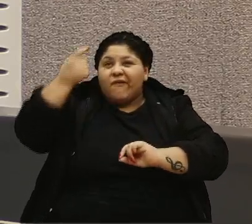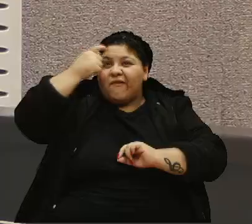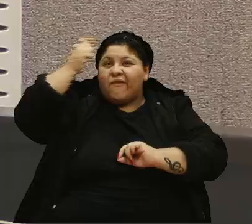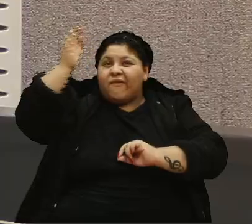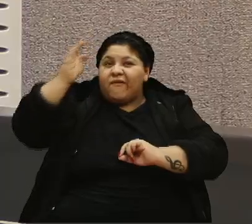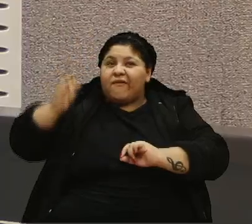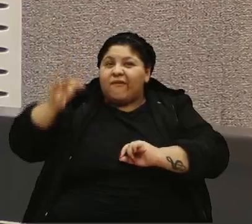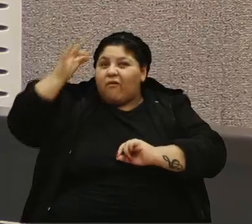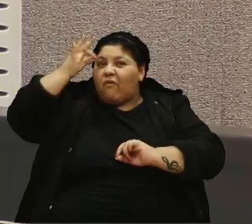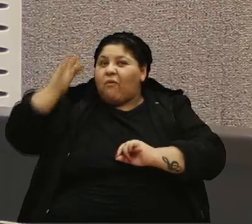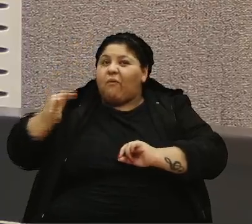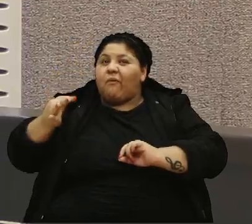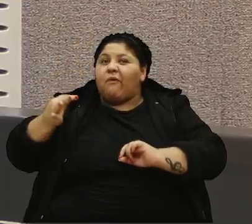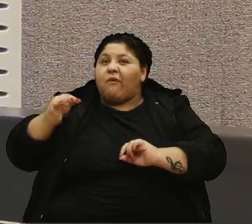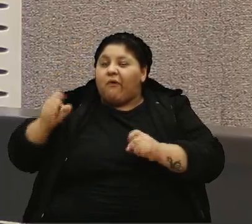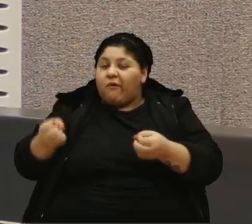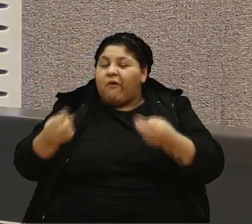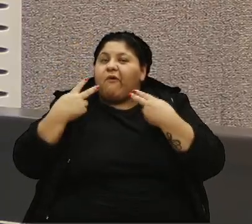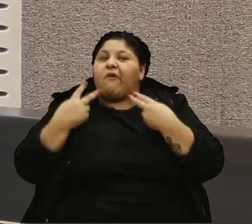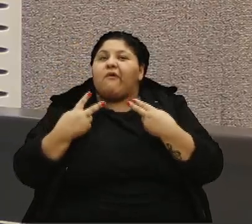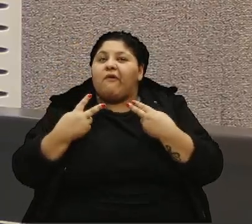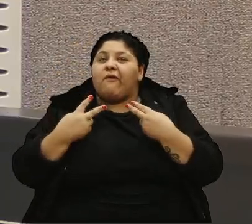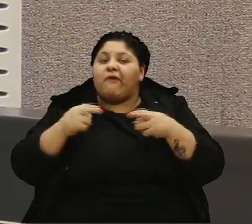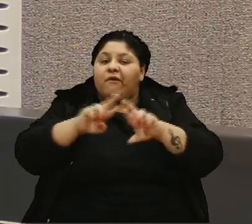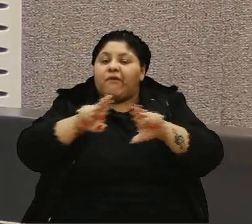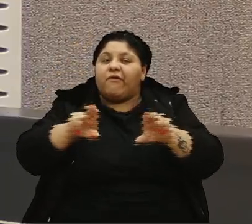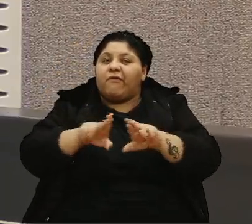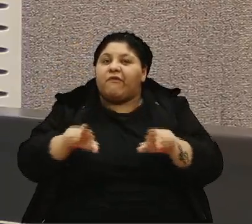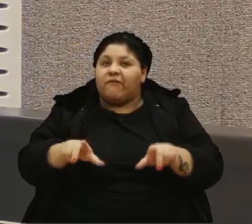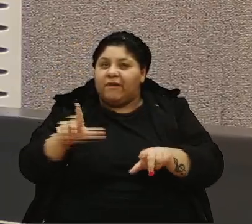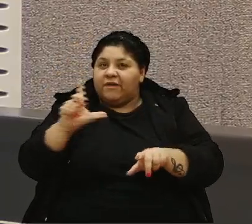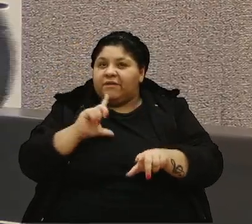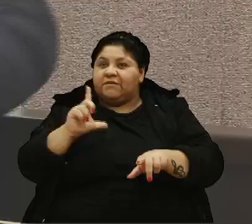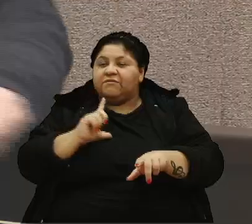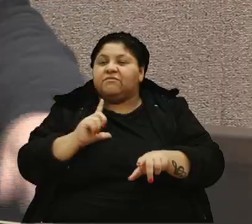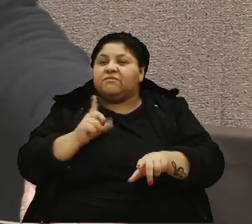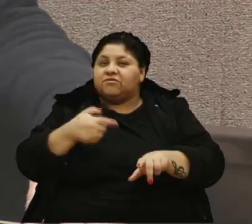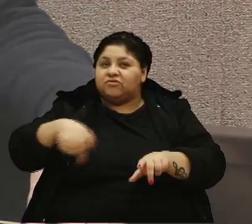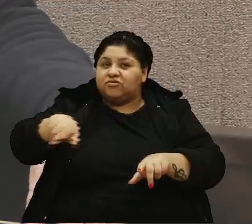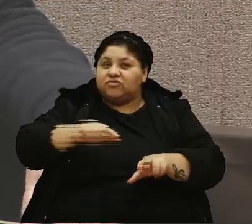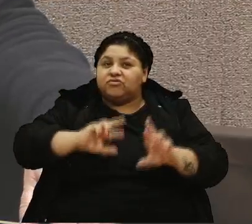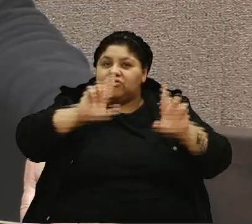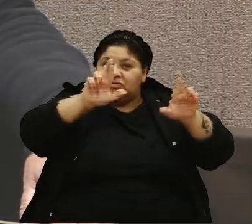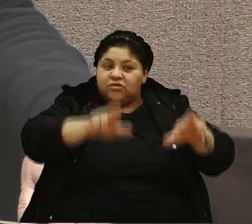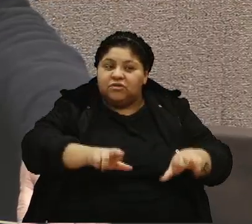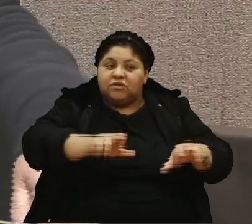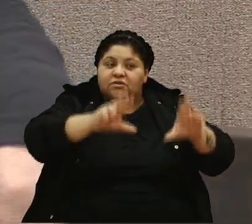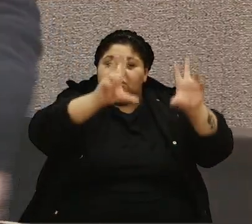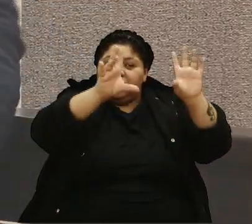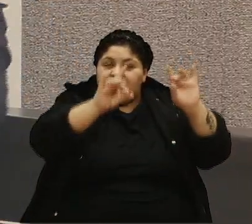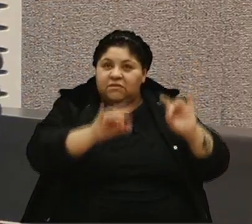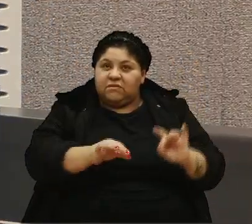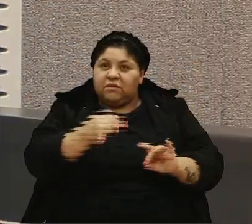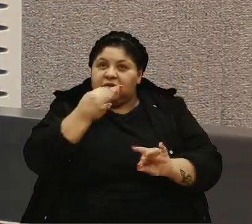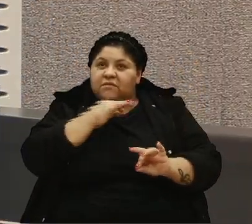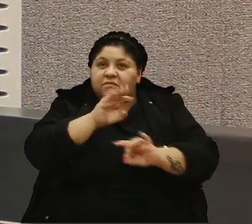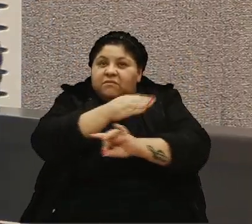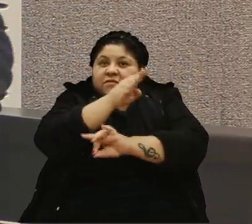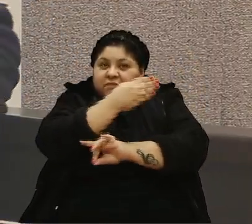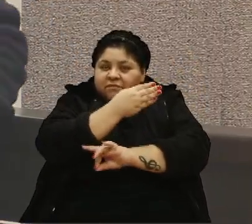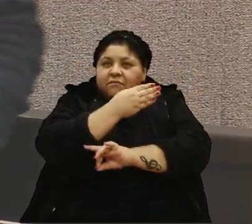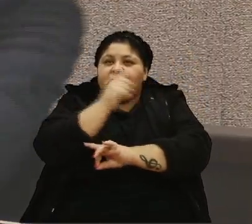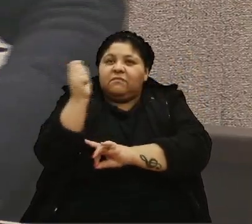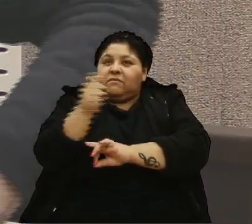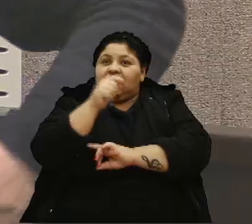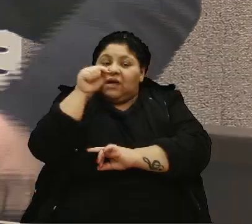nos levar a entender e perceber as grandes diferenças que nós temos e que ainda a nossa região, especialmente Caxias e Serra, e que pese o fato de sermos